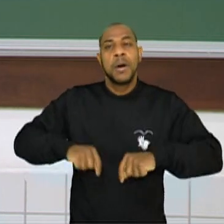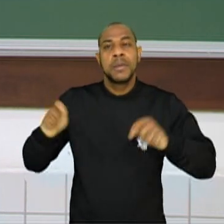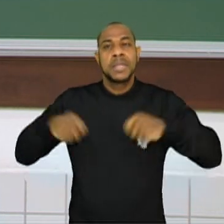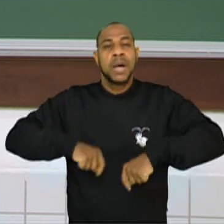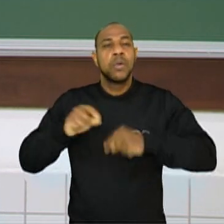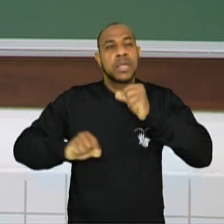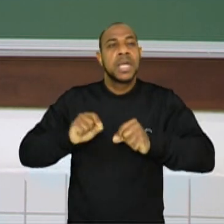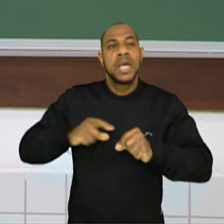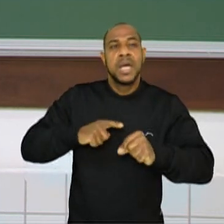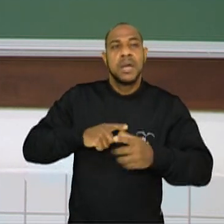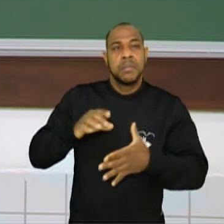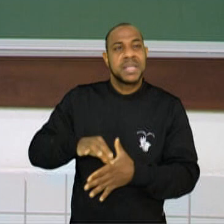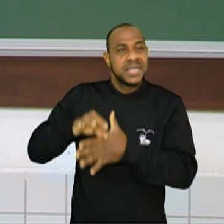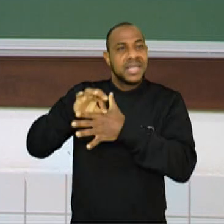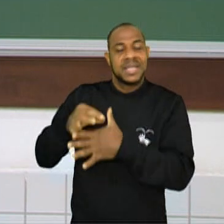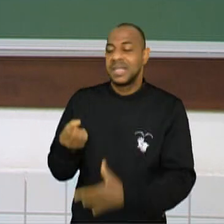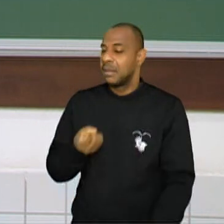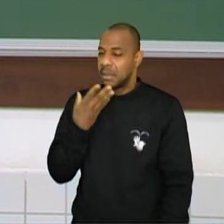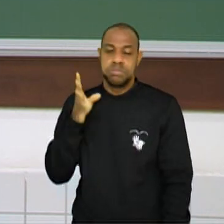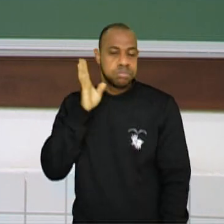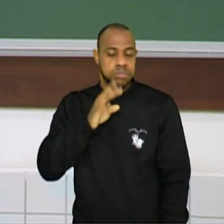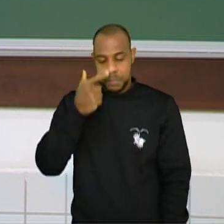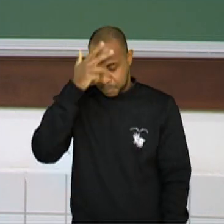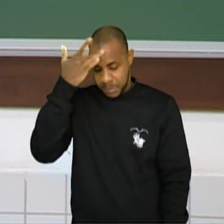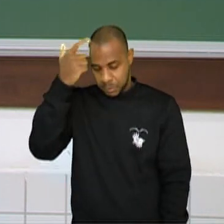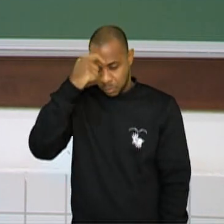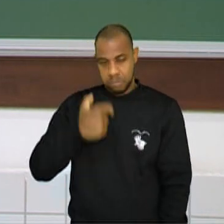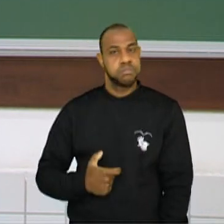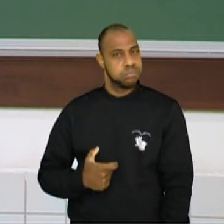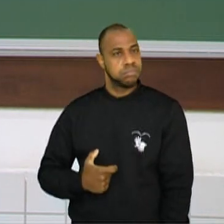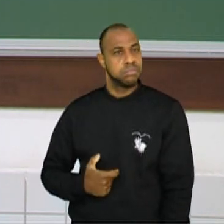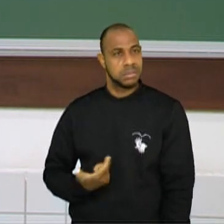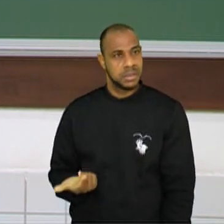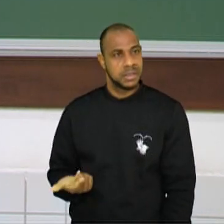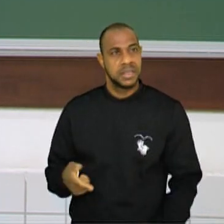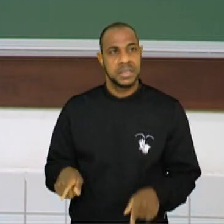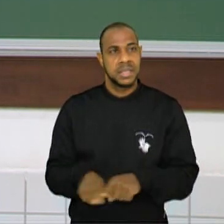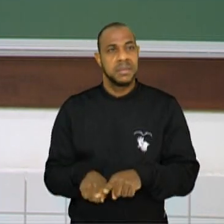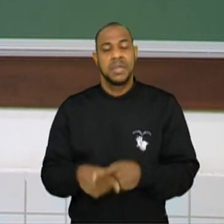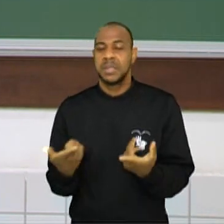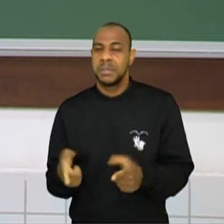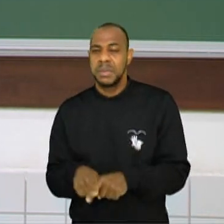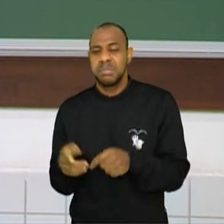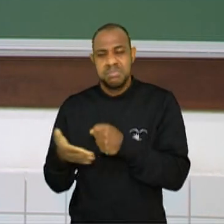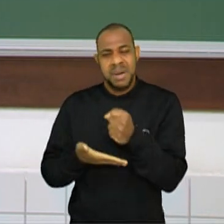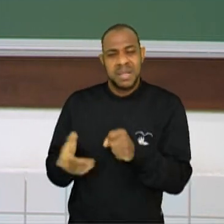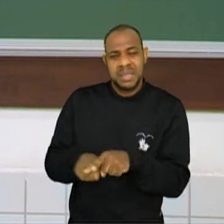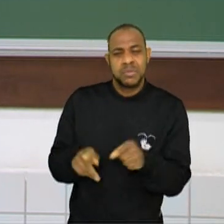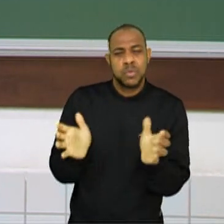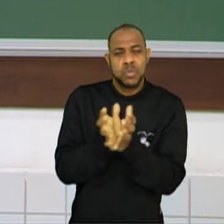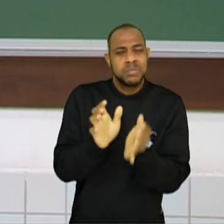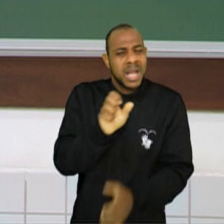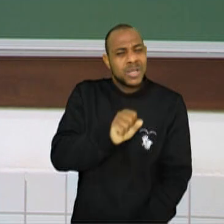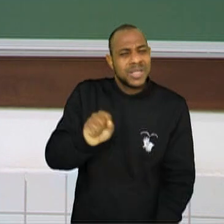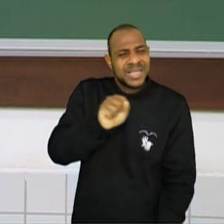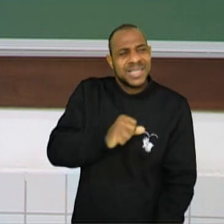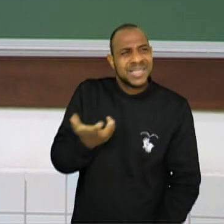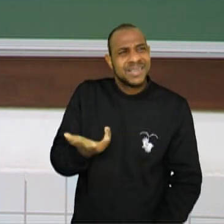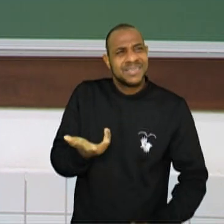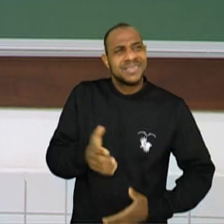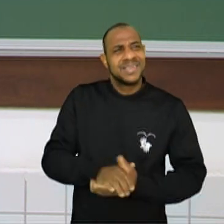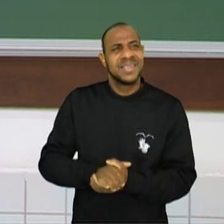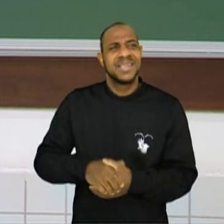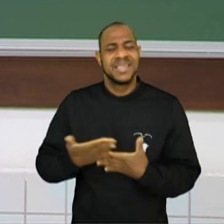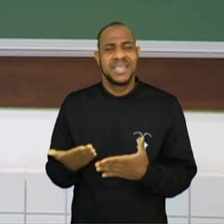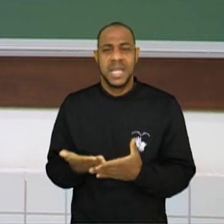uma liderança carismática não fundamentada na ideologia partidária ou com base sindical, por exemplo, essa organização importante